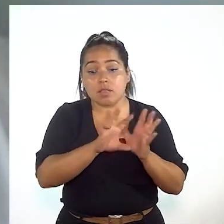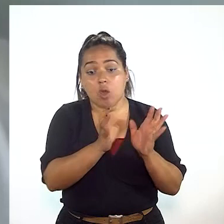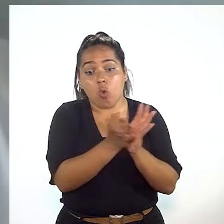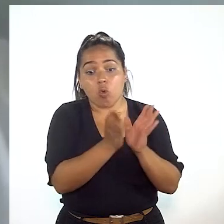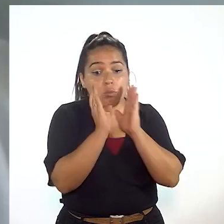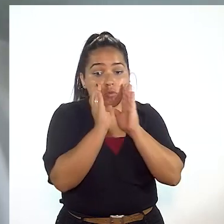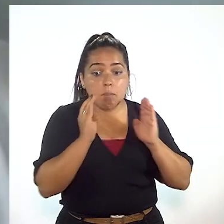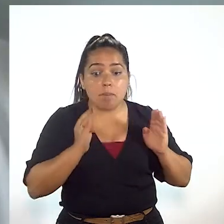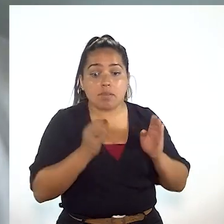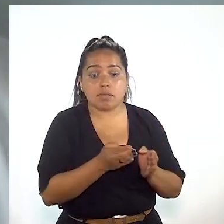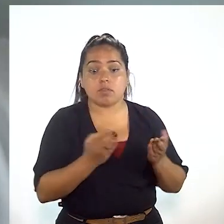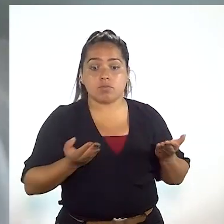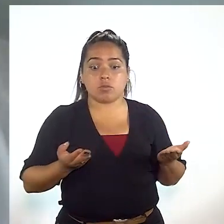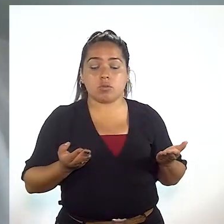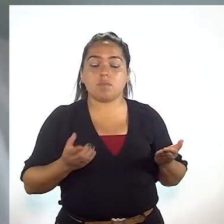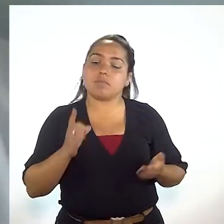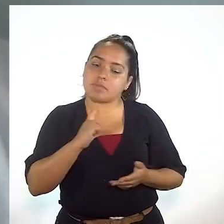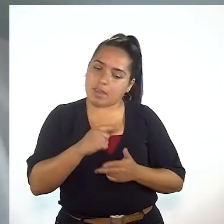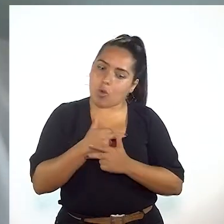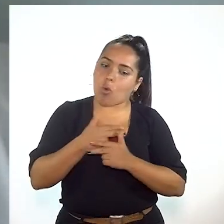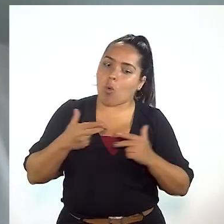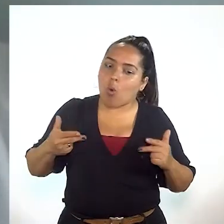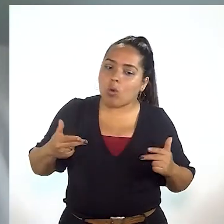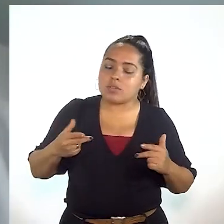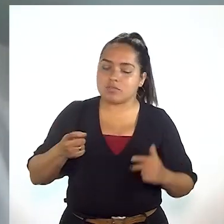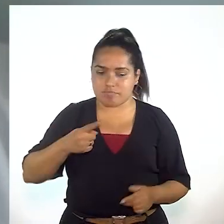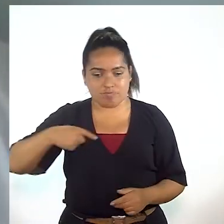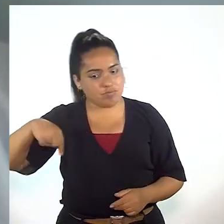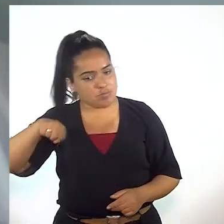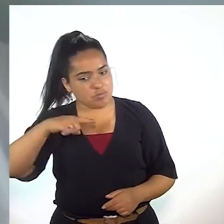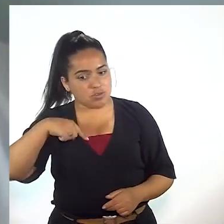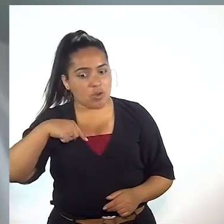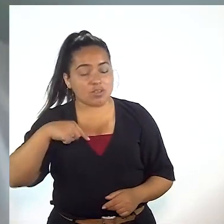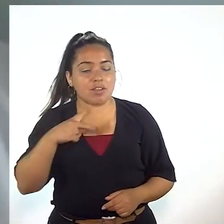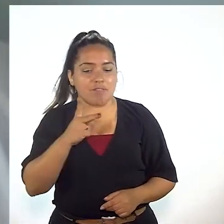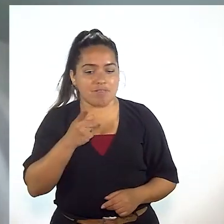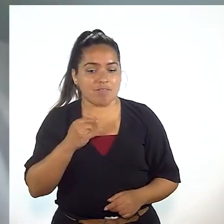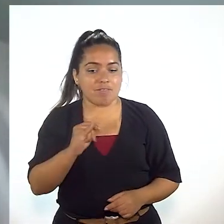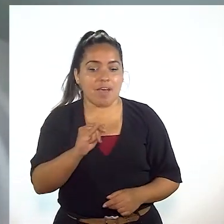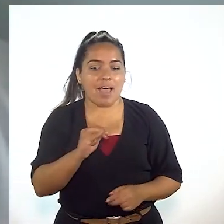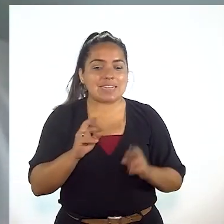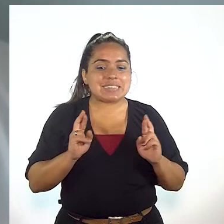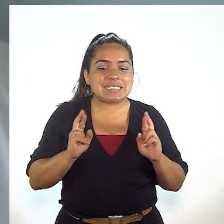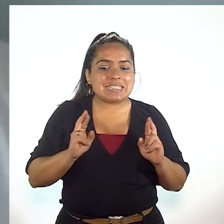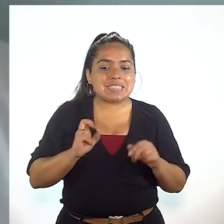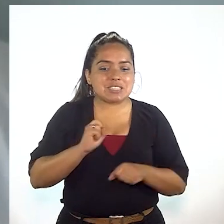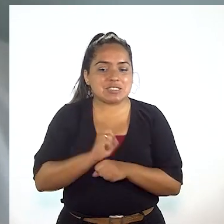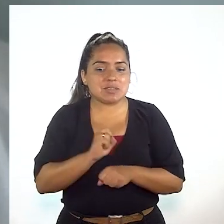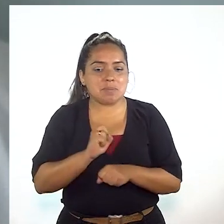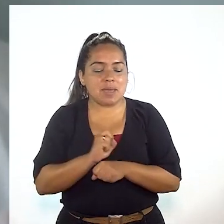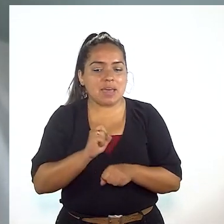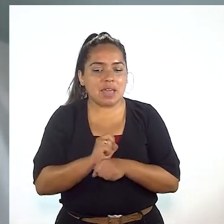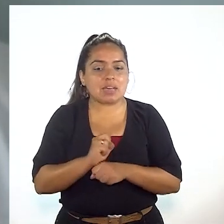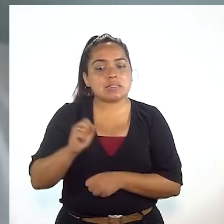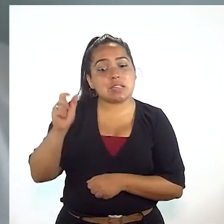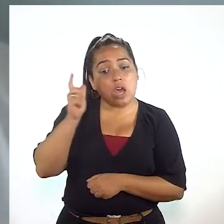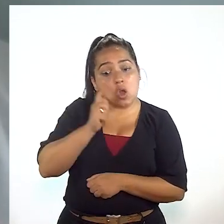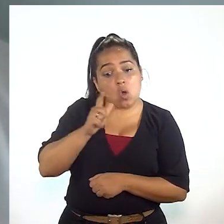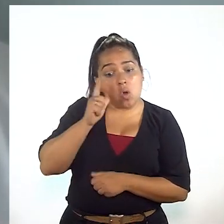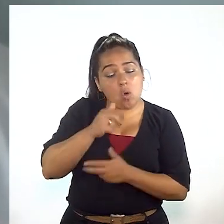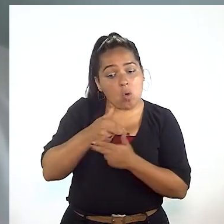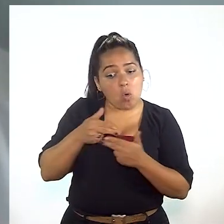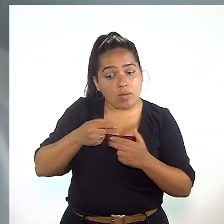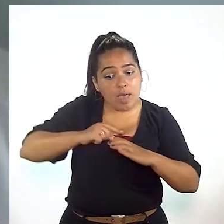hubs, em lugares de encontro da comunidade, ressignificação. Então, são coisas que a gente vai, assim, acho